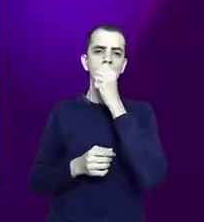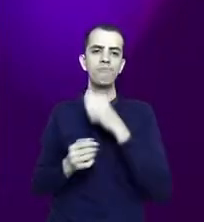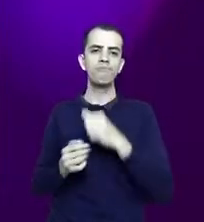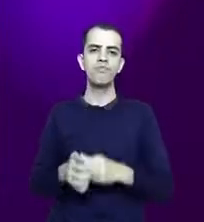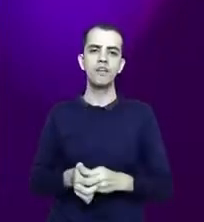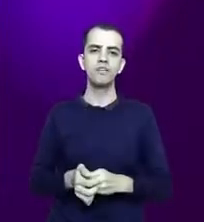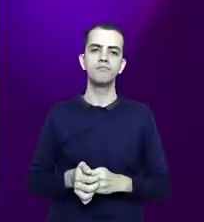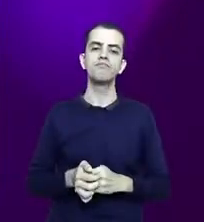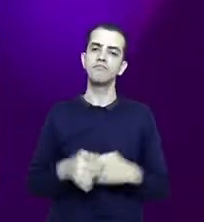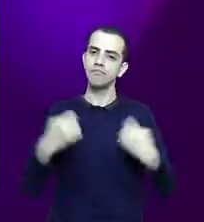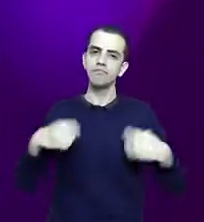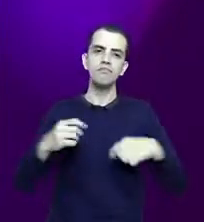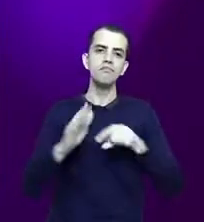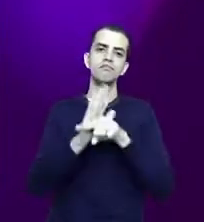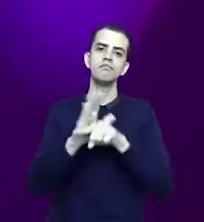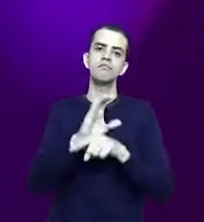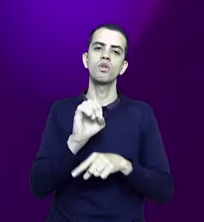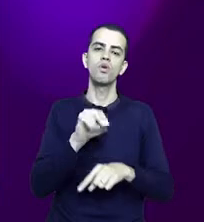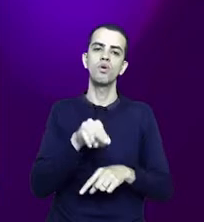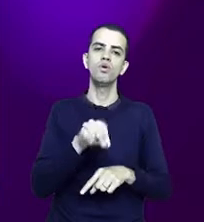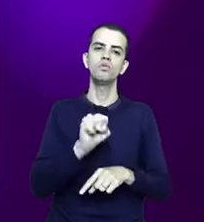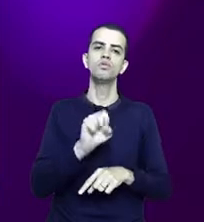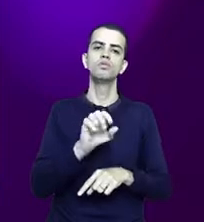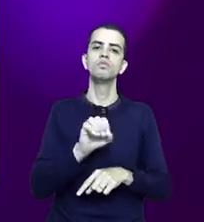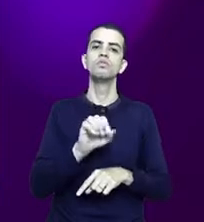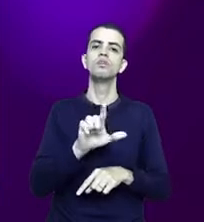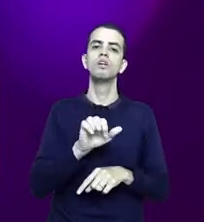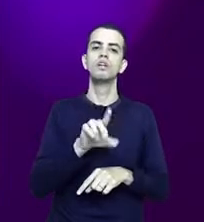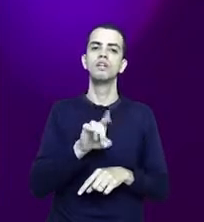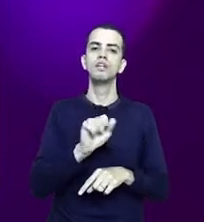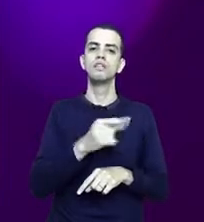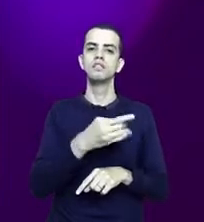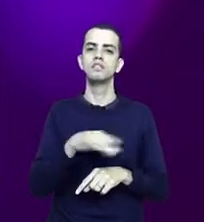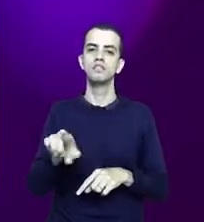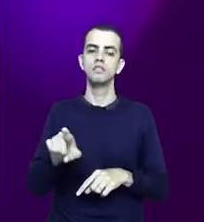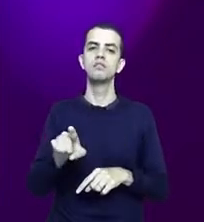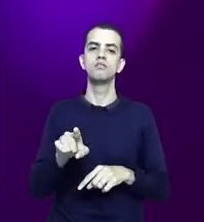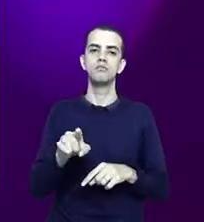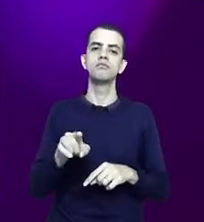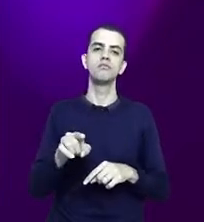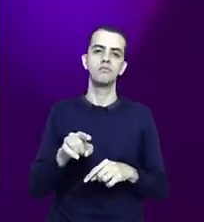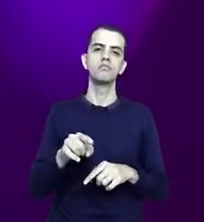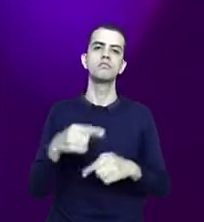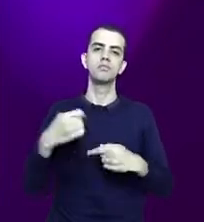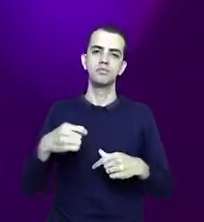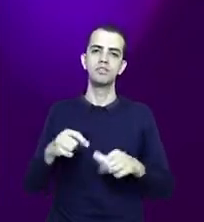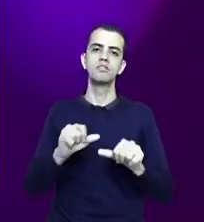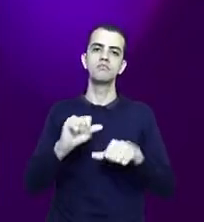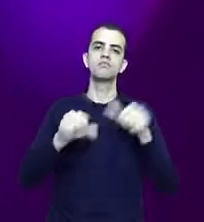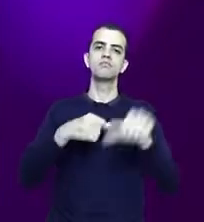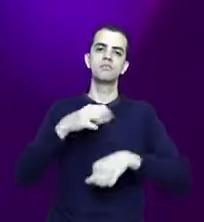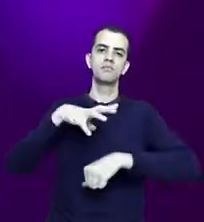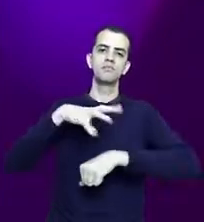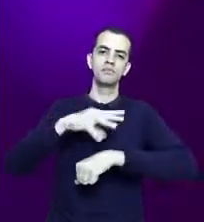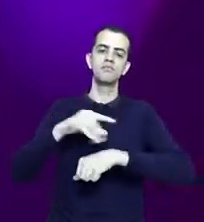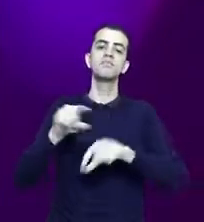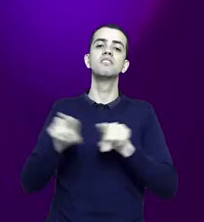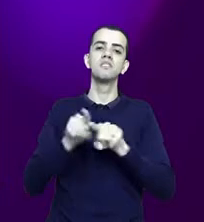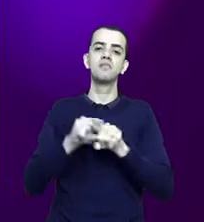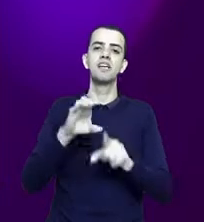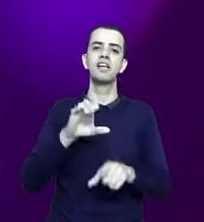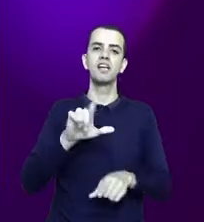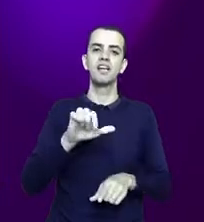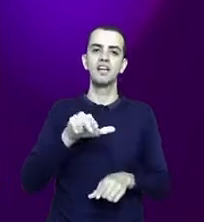fratura intraarticular do rádio, que está trazendo grande limitação para o paciente. Então, a gente tem alteração radiográfica e uma alteração clínica pior